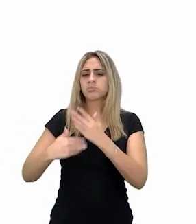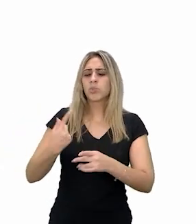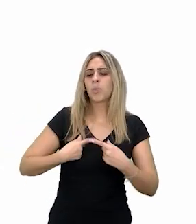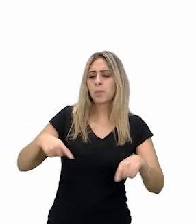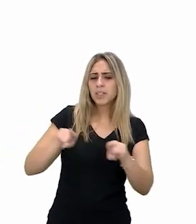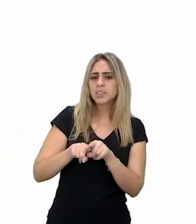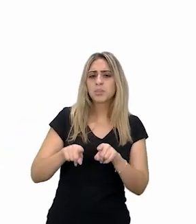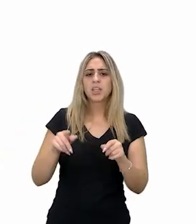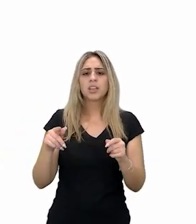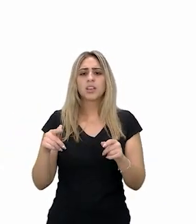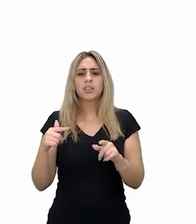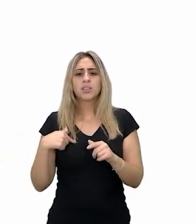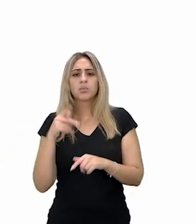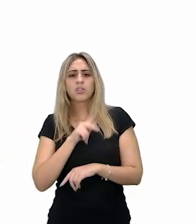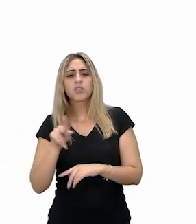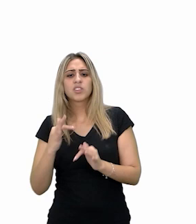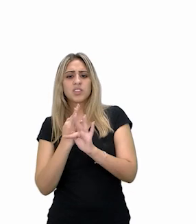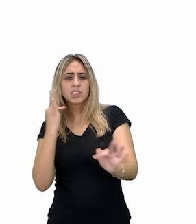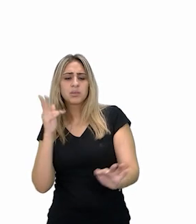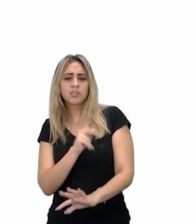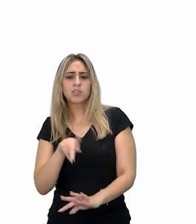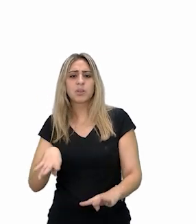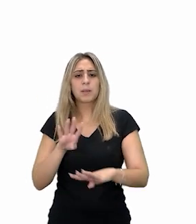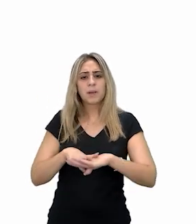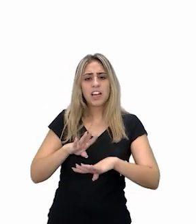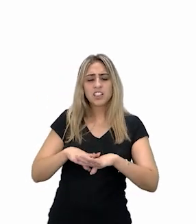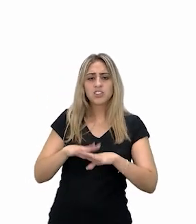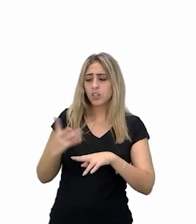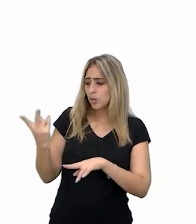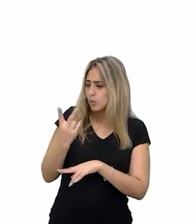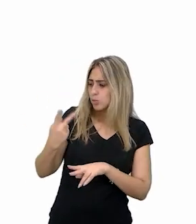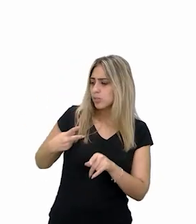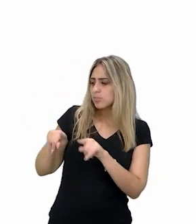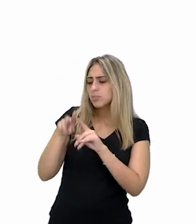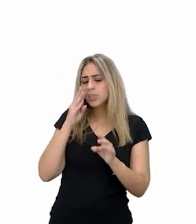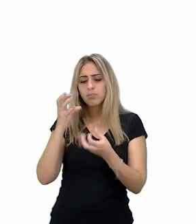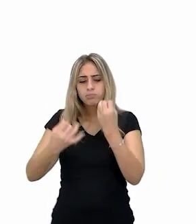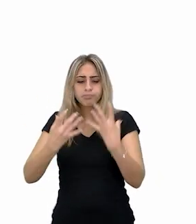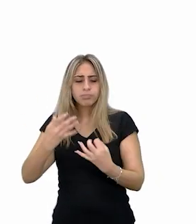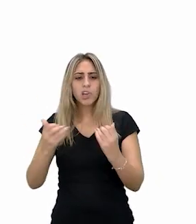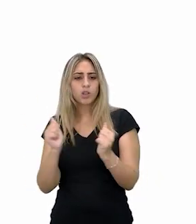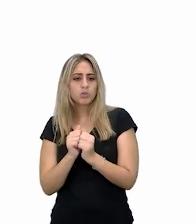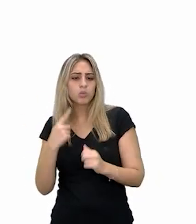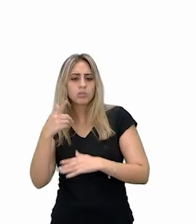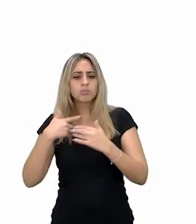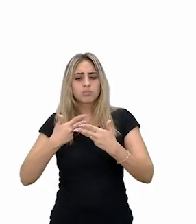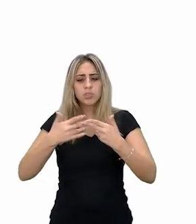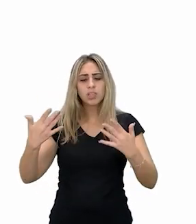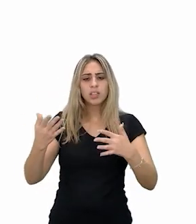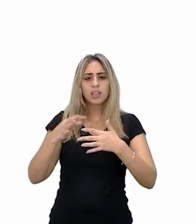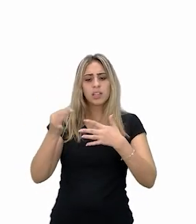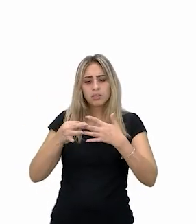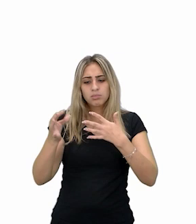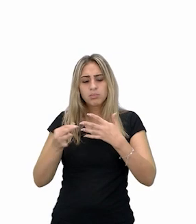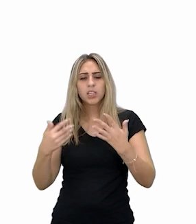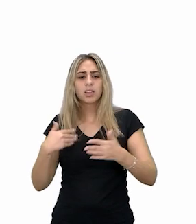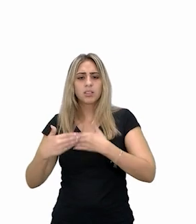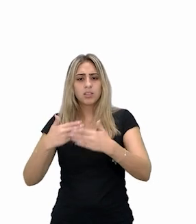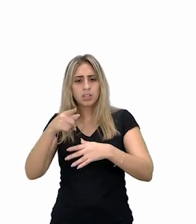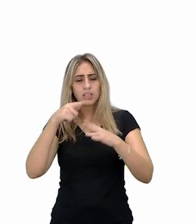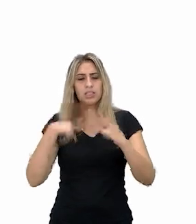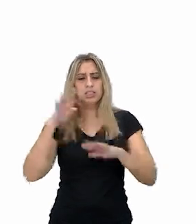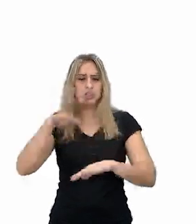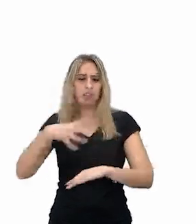parceria, traz lá o professor de física, traz lá o professor de matemática, vamos tentar explorar junto esses elementos matemáticos que estão presentes neste